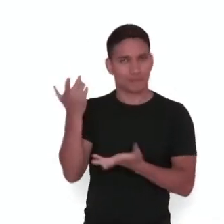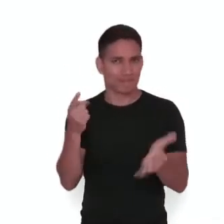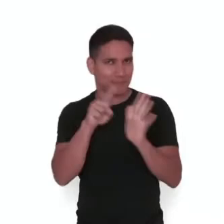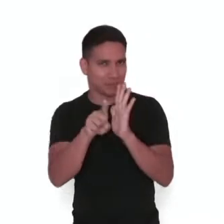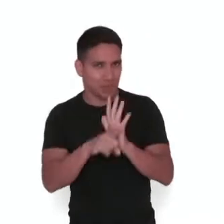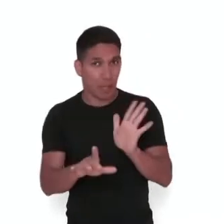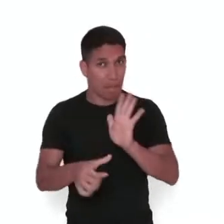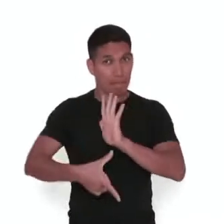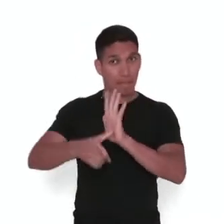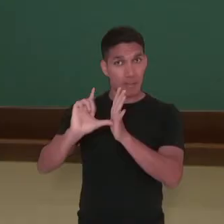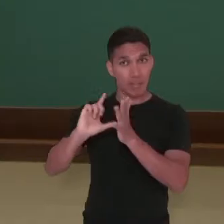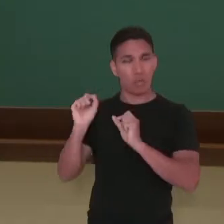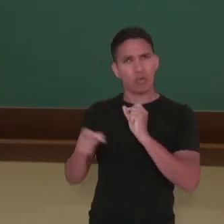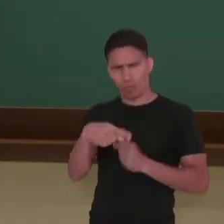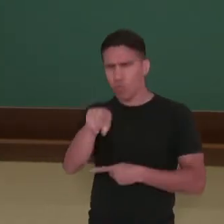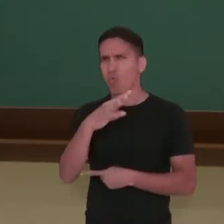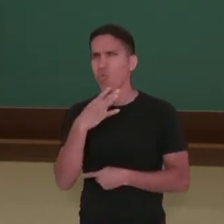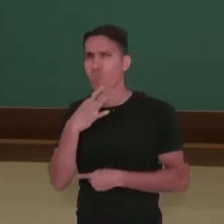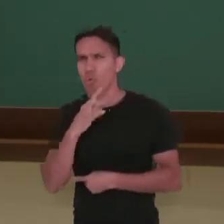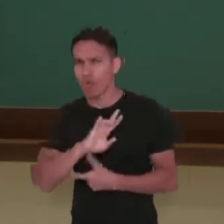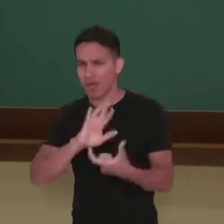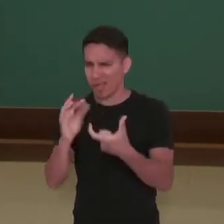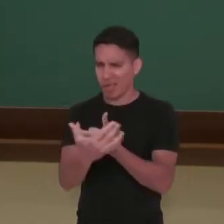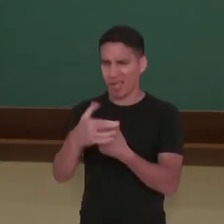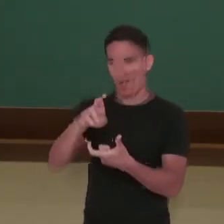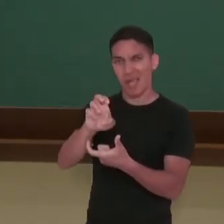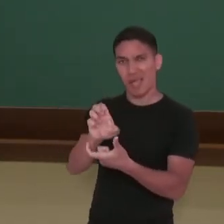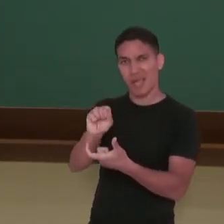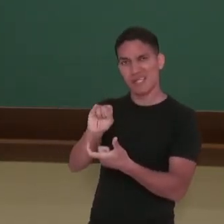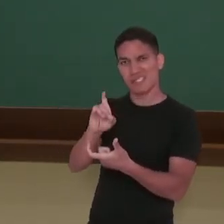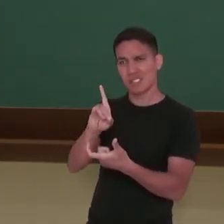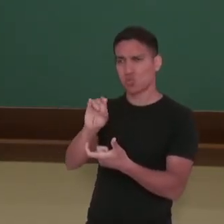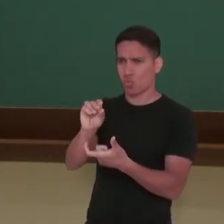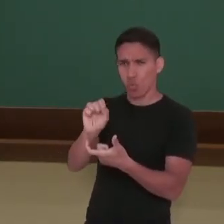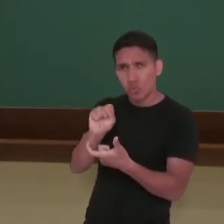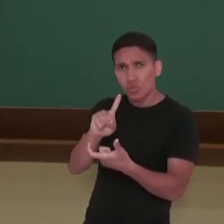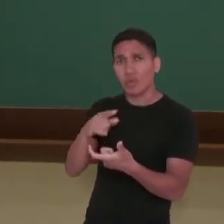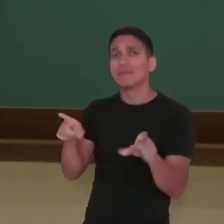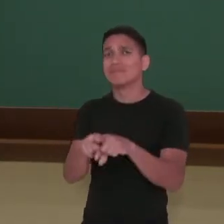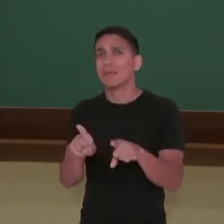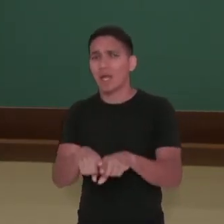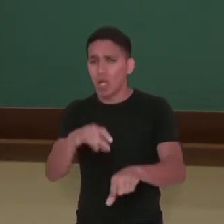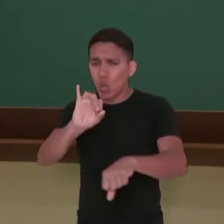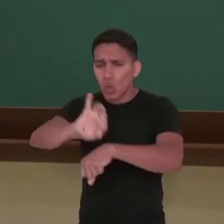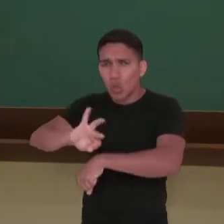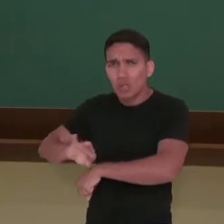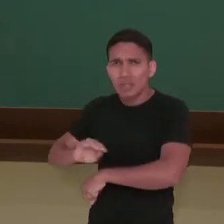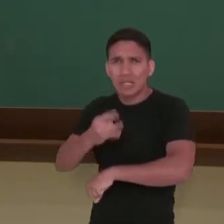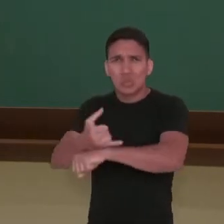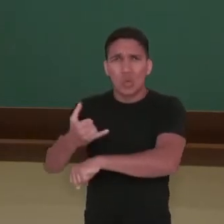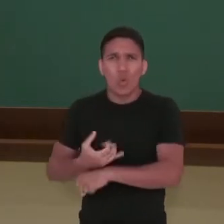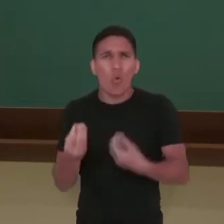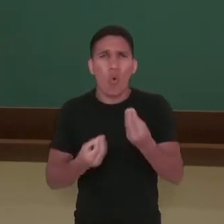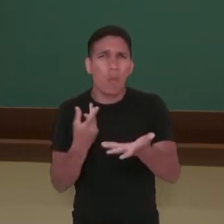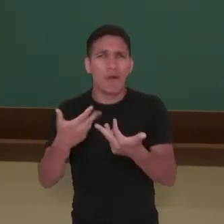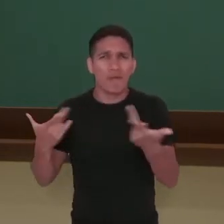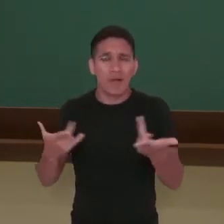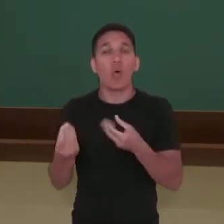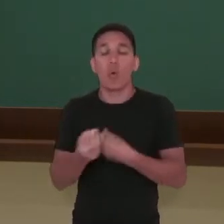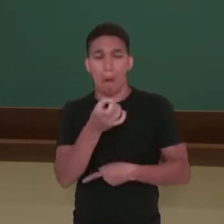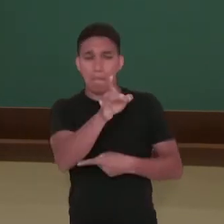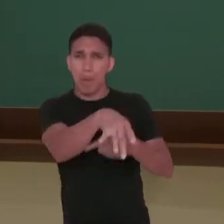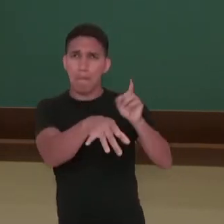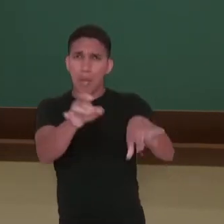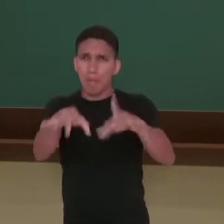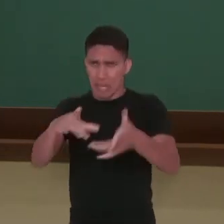de resíduos e mais resíduos sólidos? Além disso, qual o destino do lixo? Como ele se difere? Existem